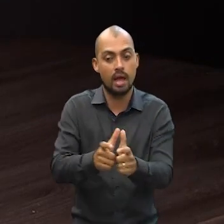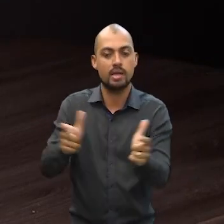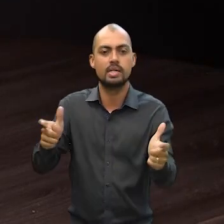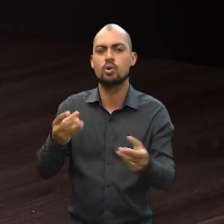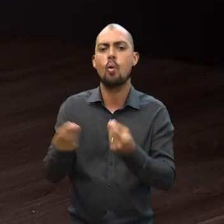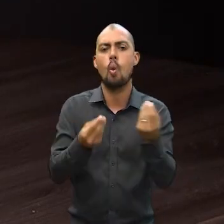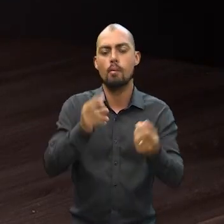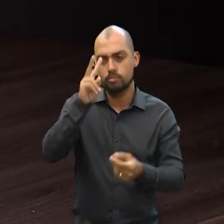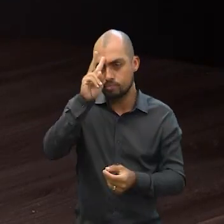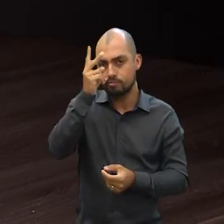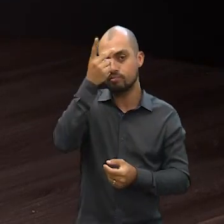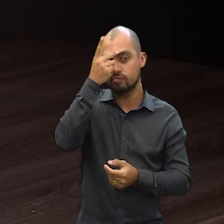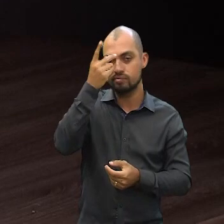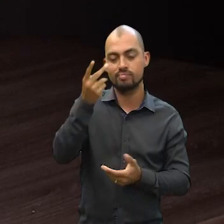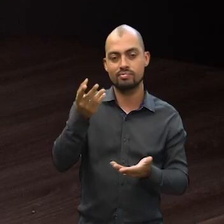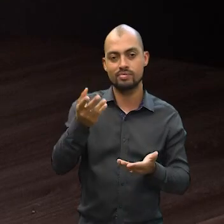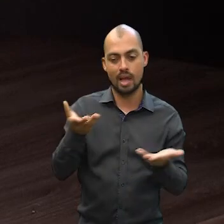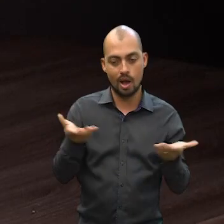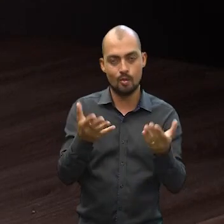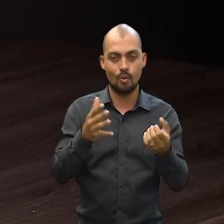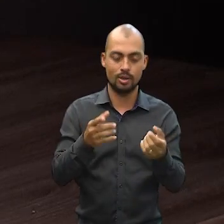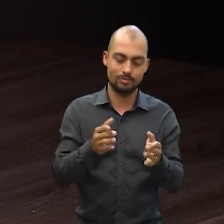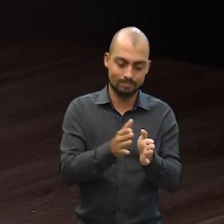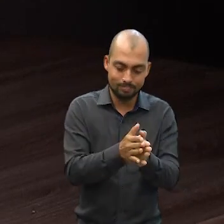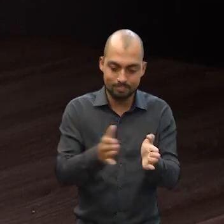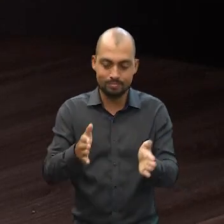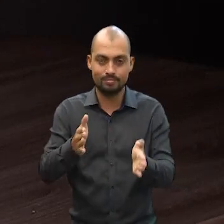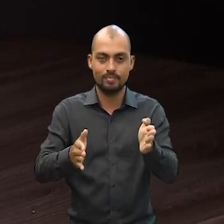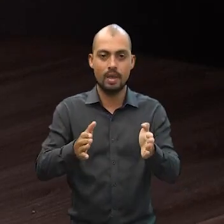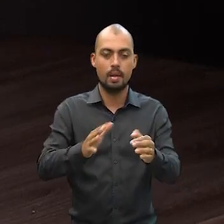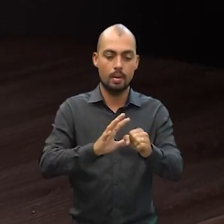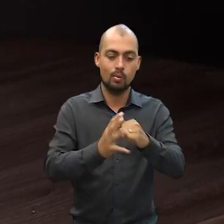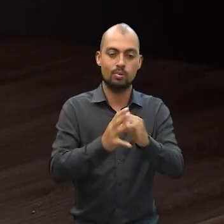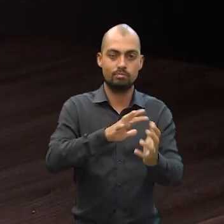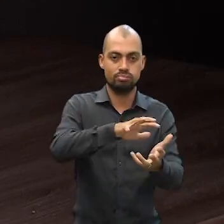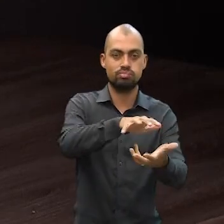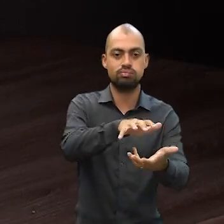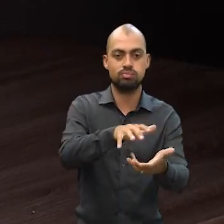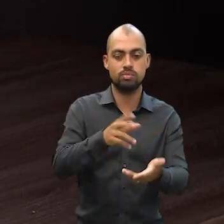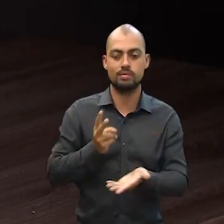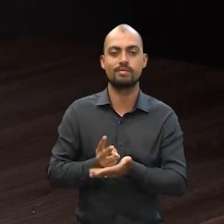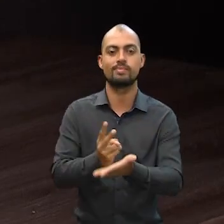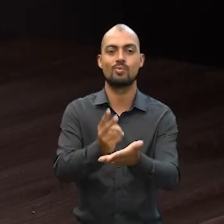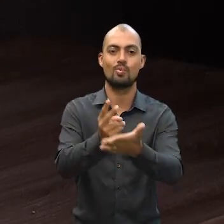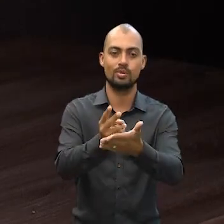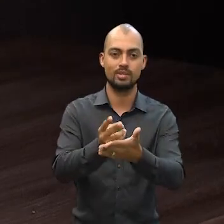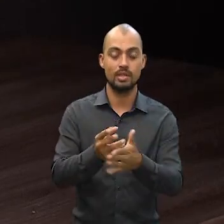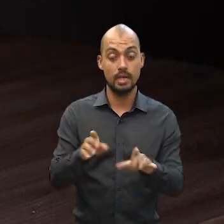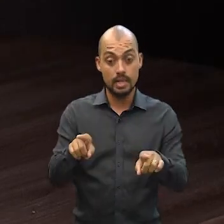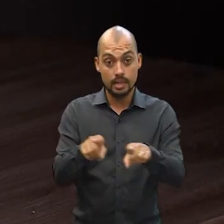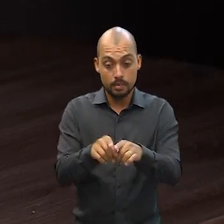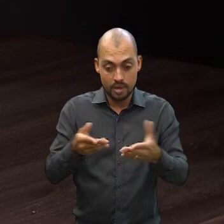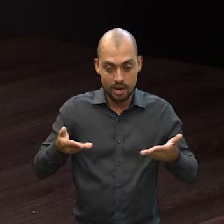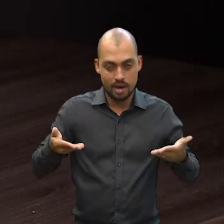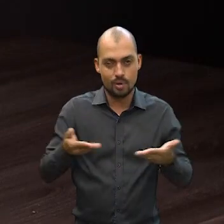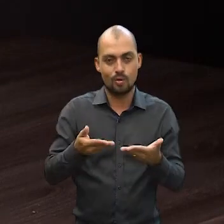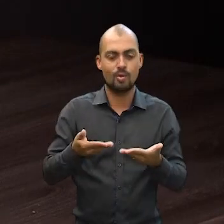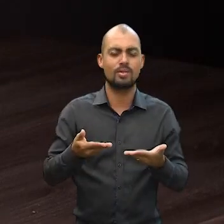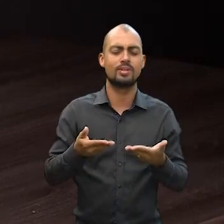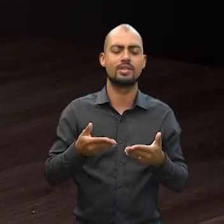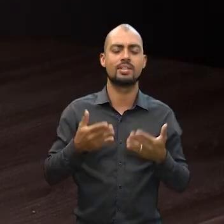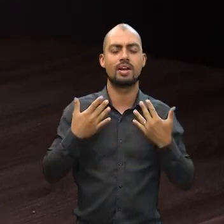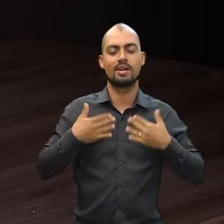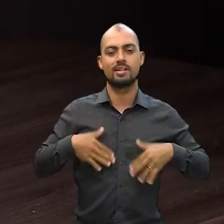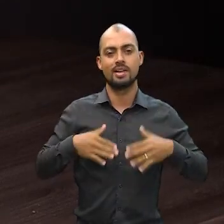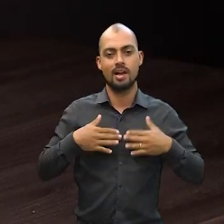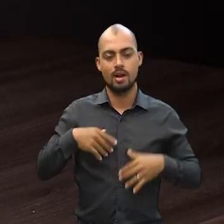se reinventando nesse momento de pandemia para conseguir aí se manter. E agora que a gente está com um pouco mais de